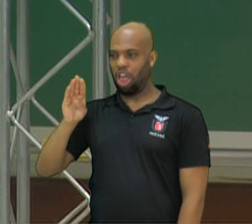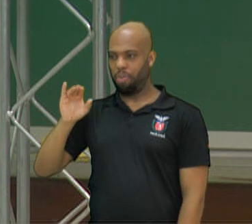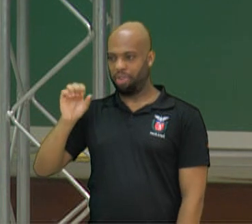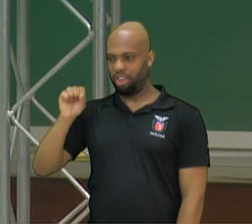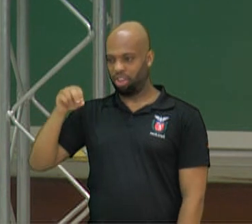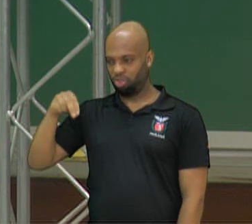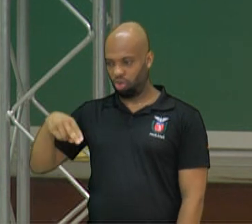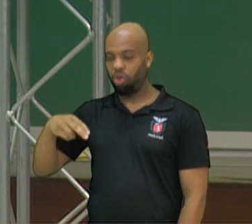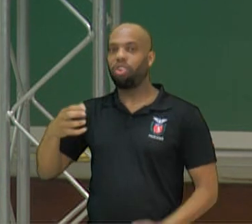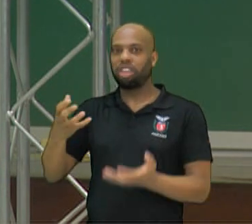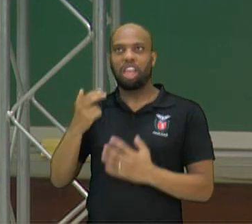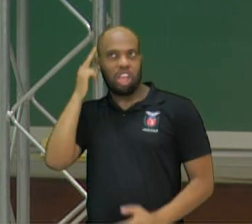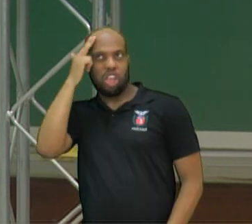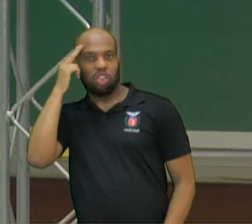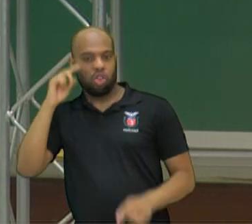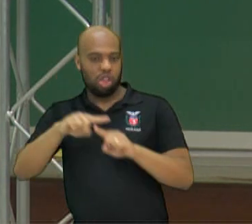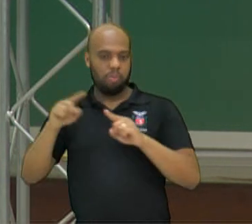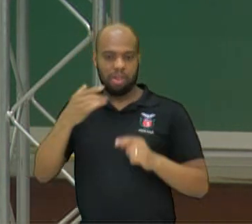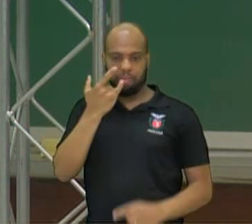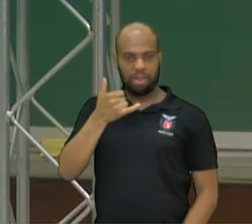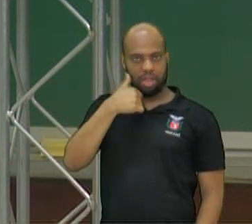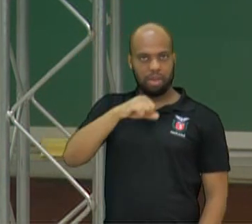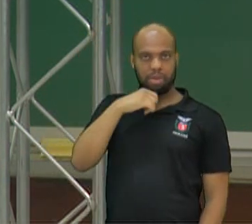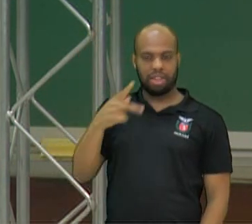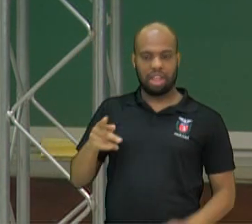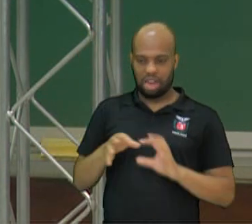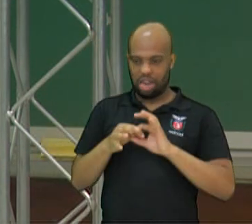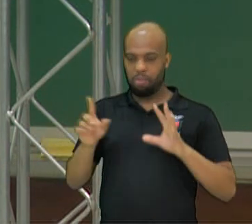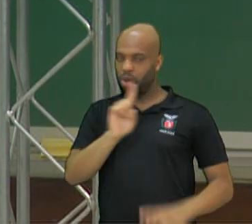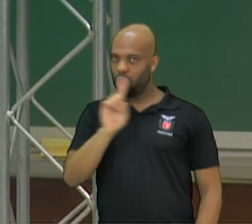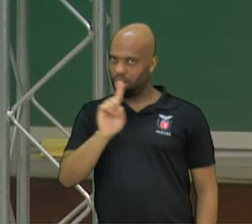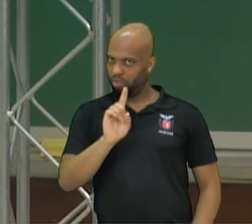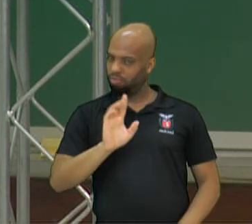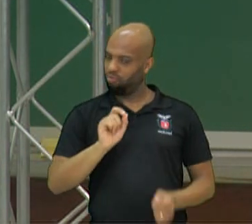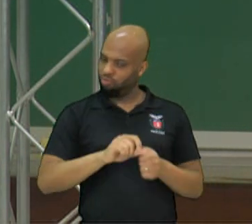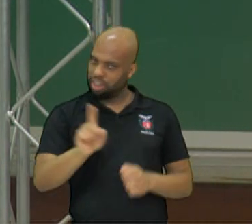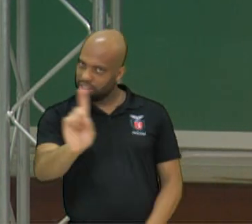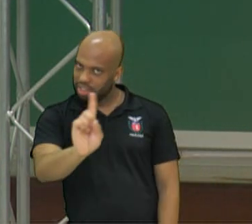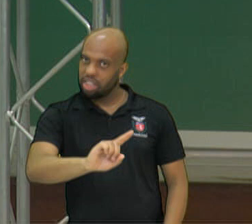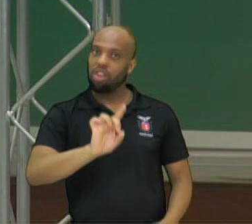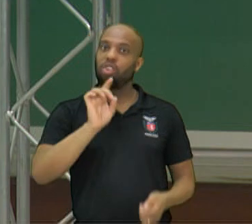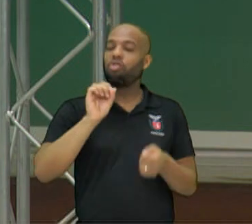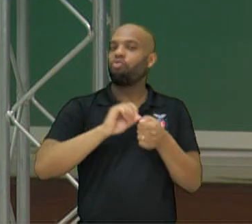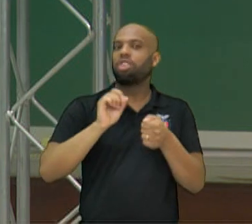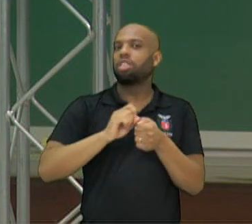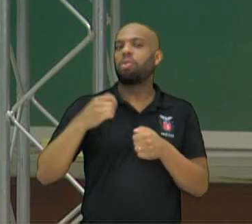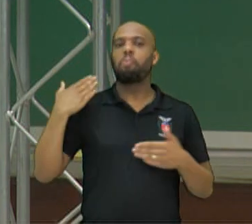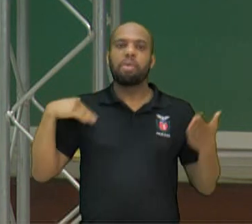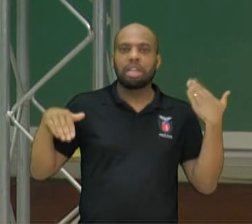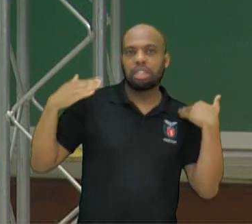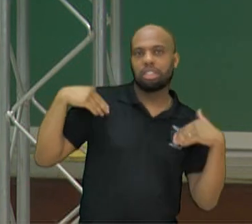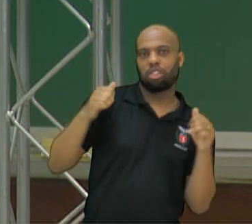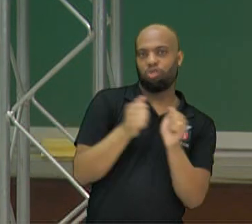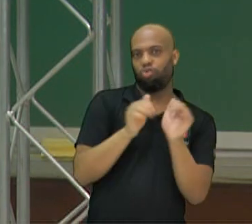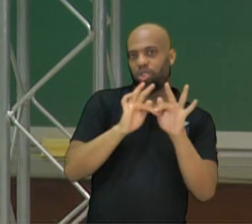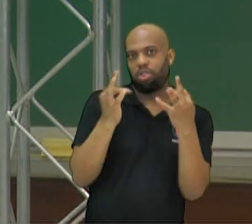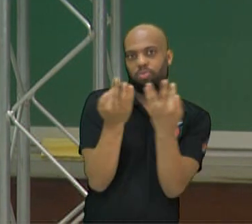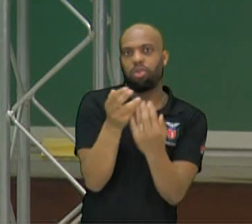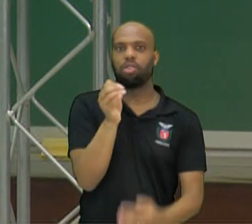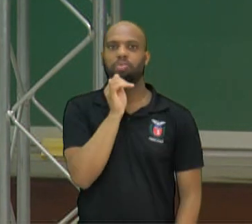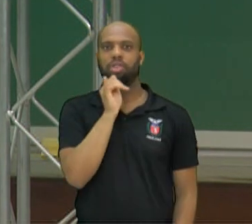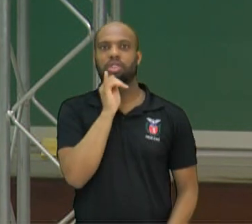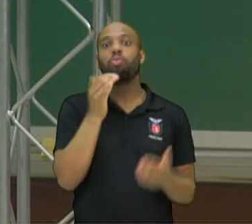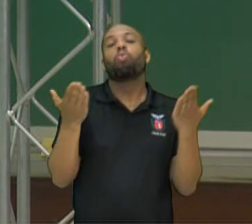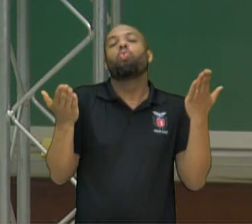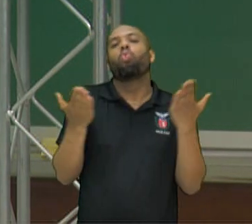seu sonho sem autorização dos pais. Não é isso. Eu estou falando de fazer um tour, ok? Então vamos